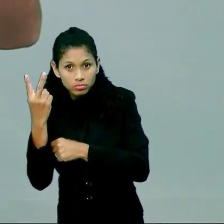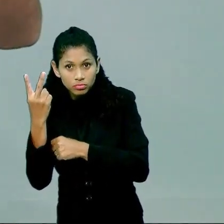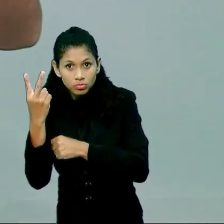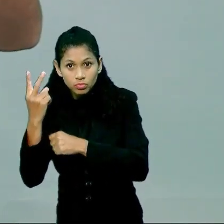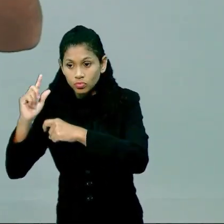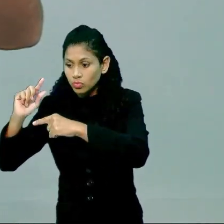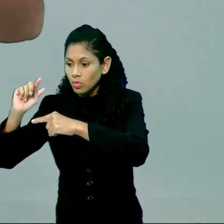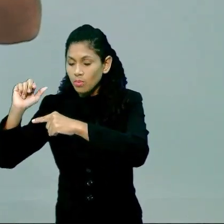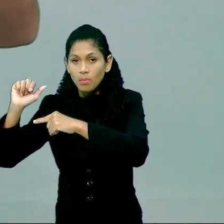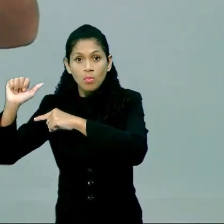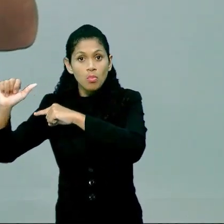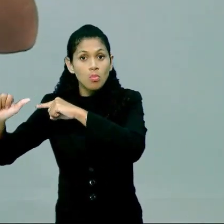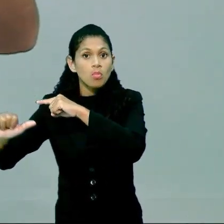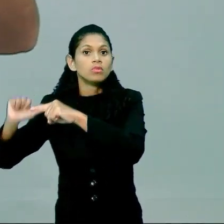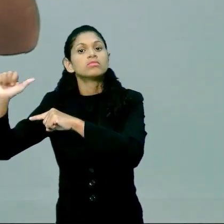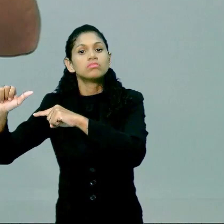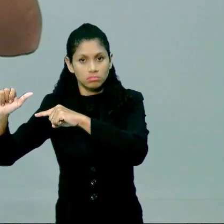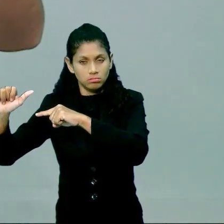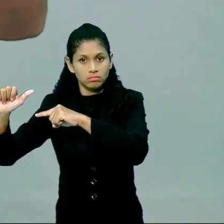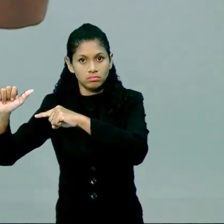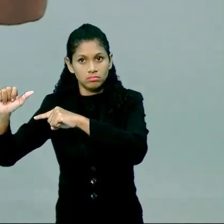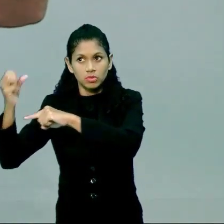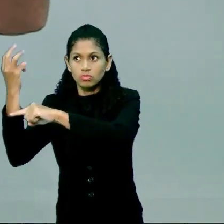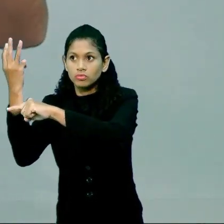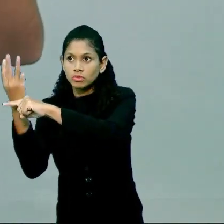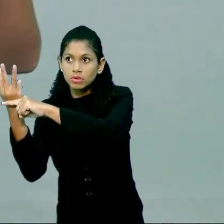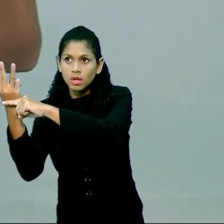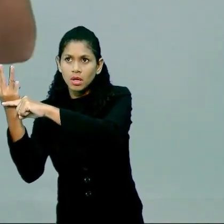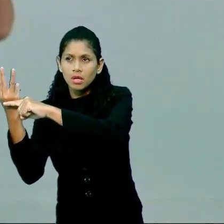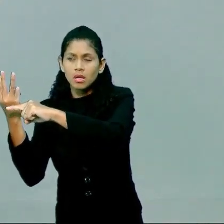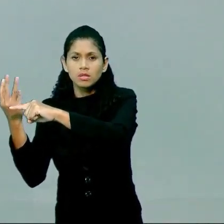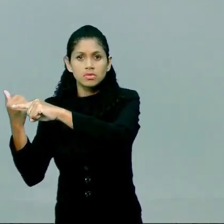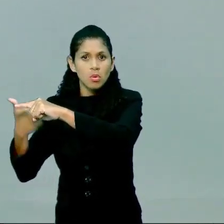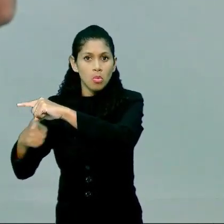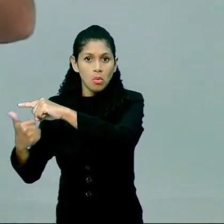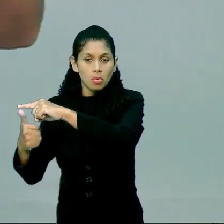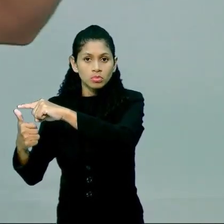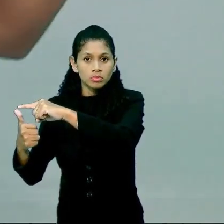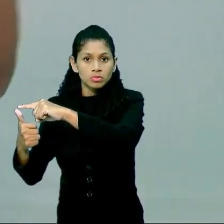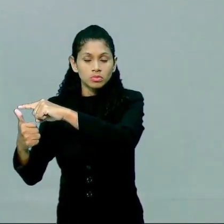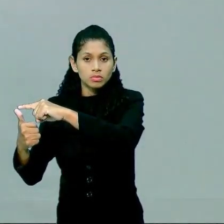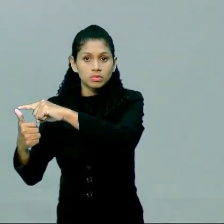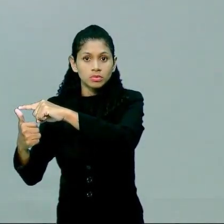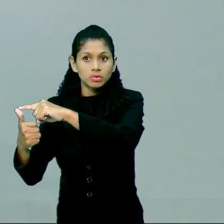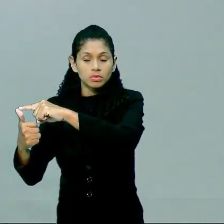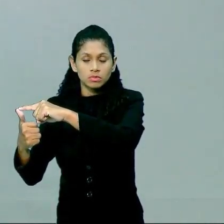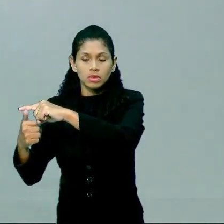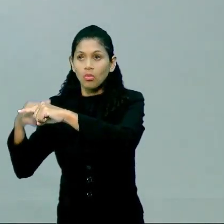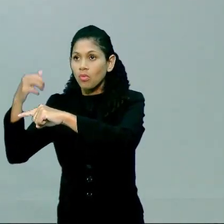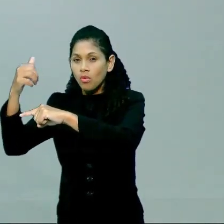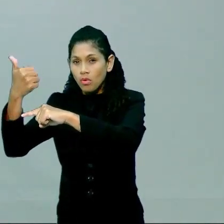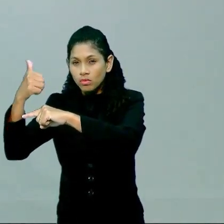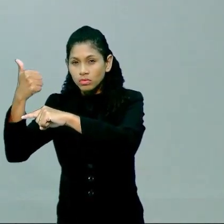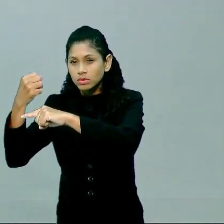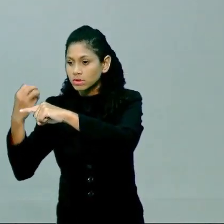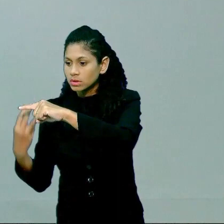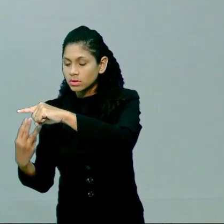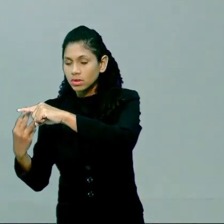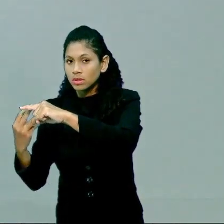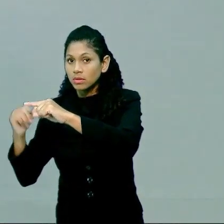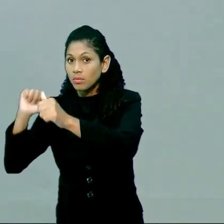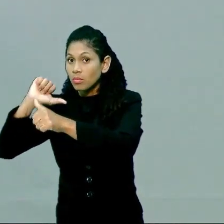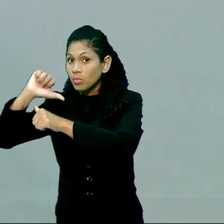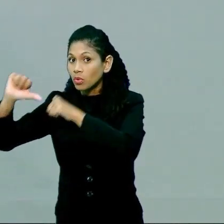Só trocou. Então, a parte de baixo vai para cima e a de cima para baixo. E aí, fazemos as multiplicações. Tudo